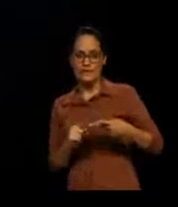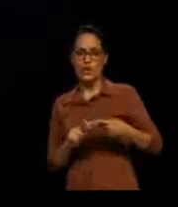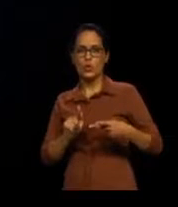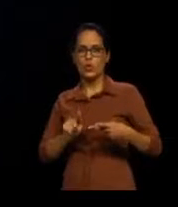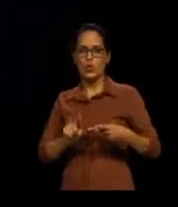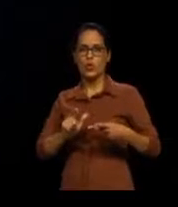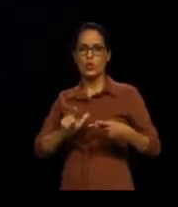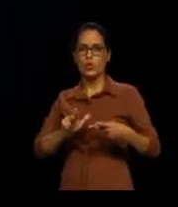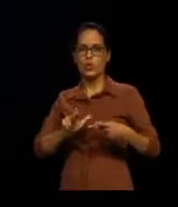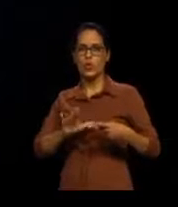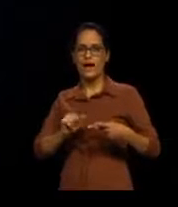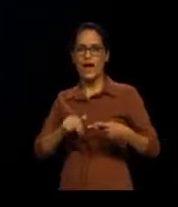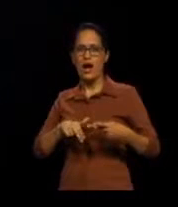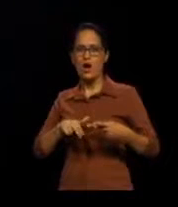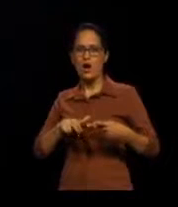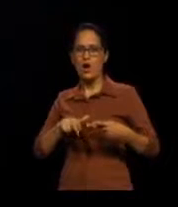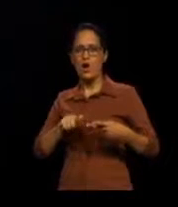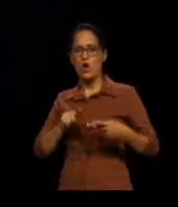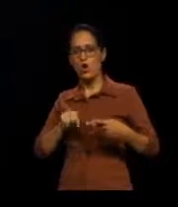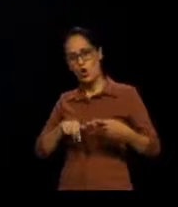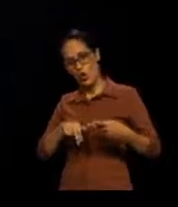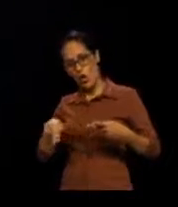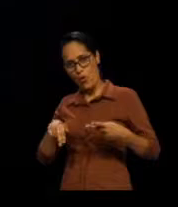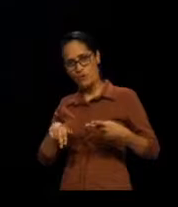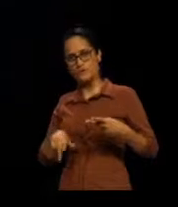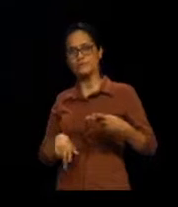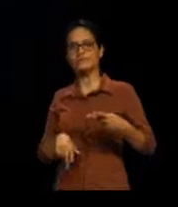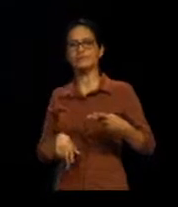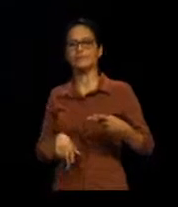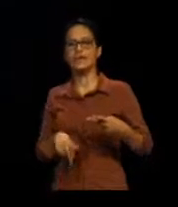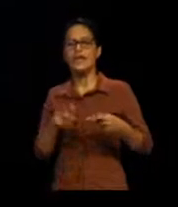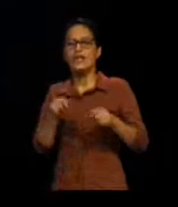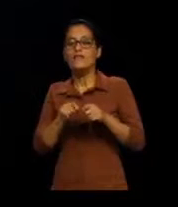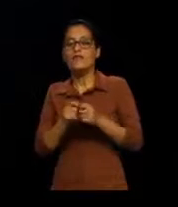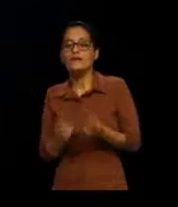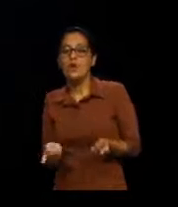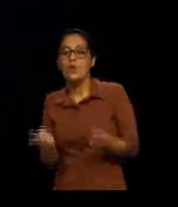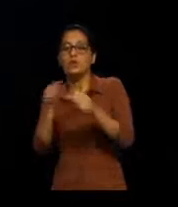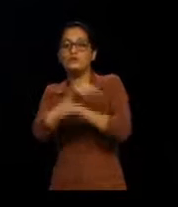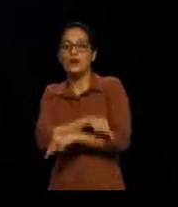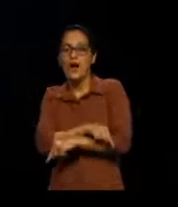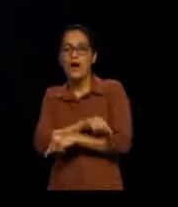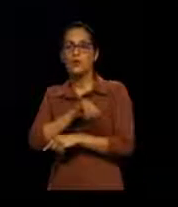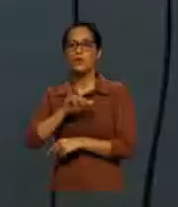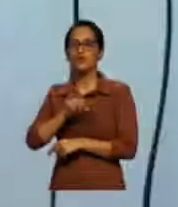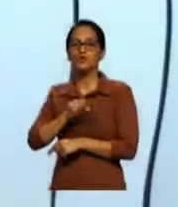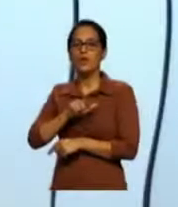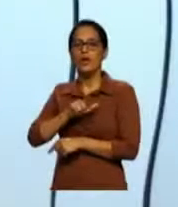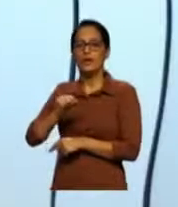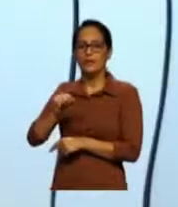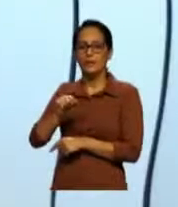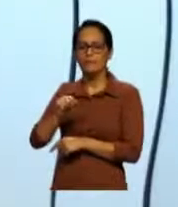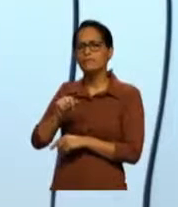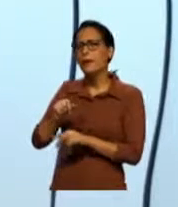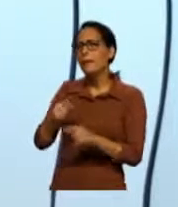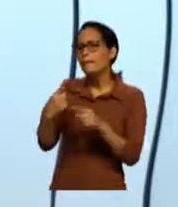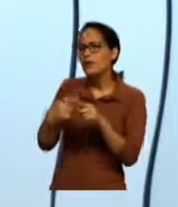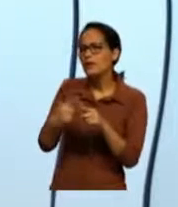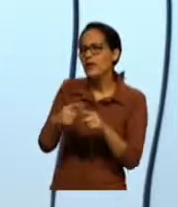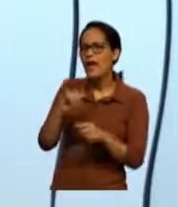Esse glucagon, então, ele promove o quê? Uma ação contrária da insulina. A insulina, ela não vai transportar a